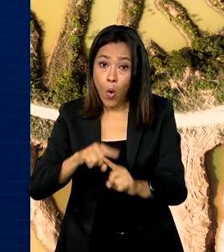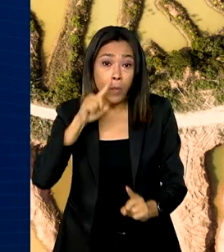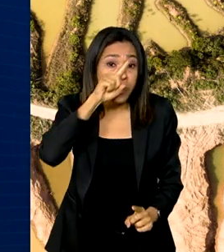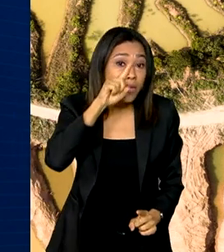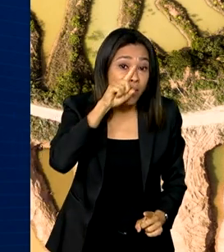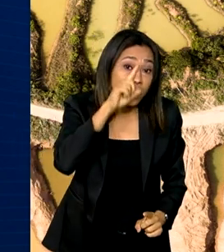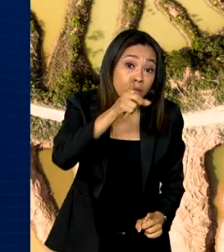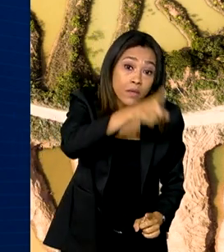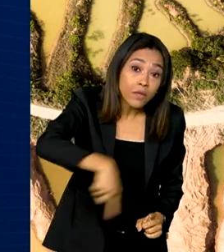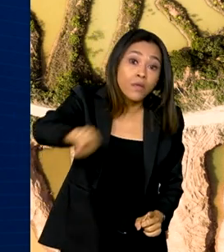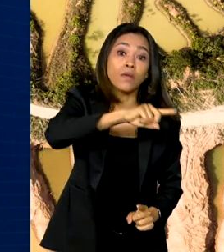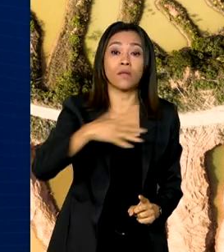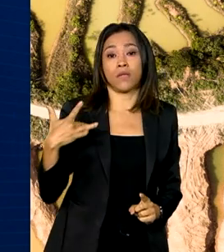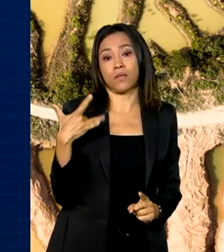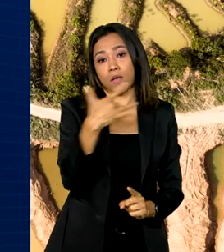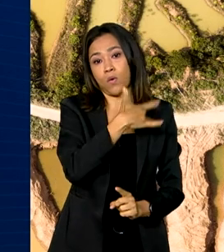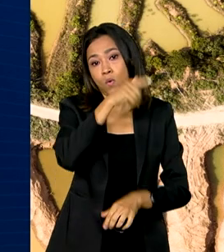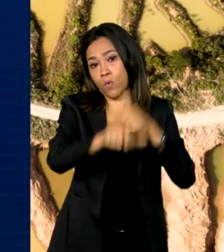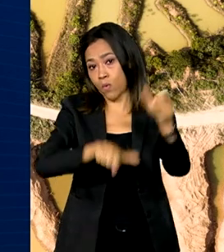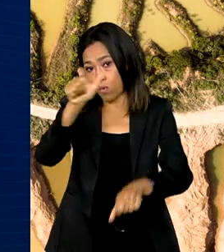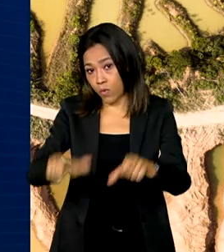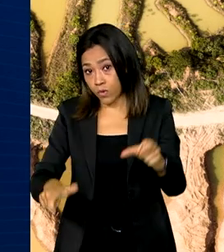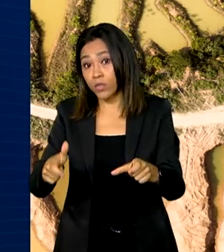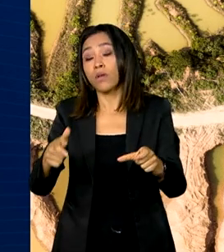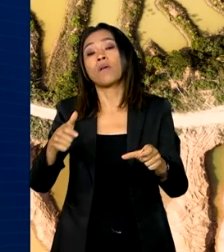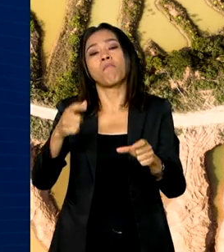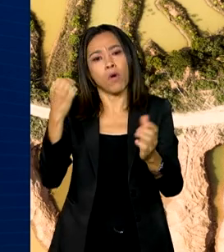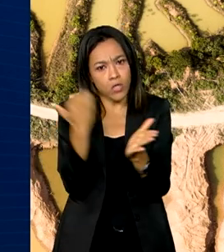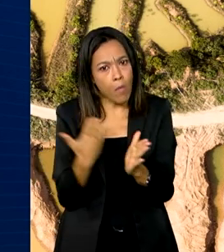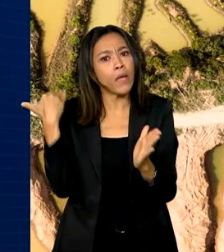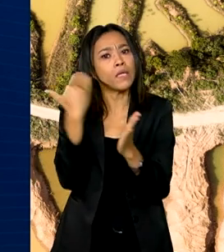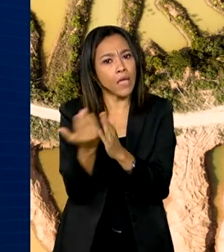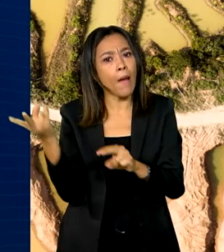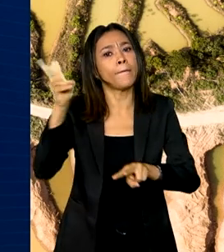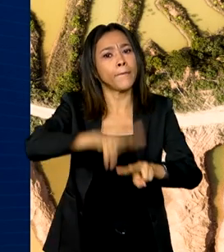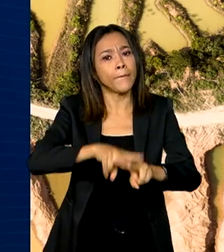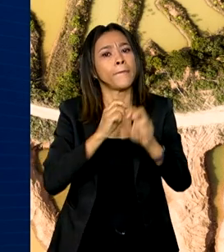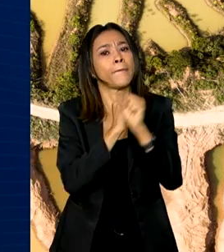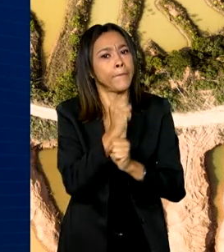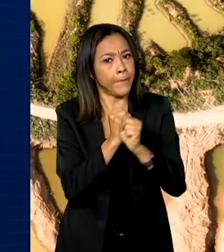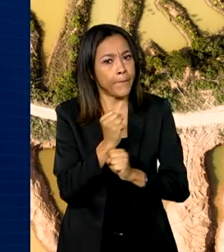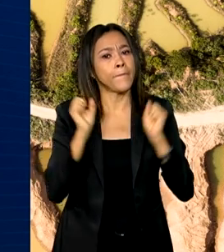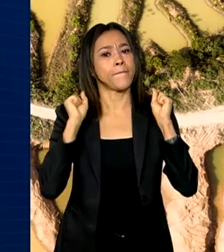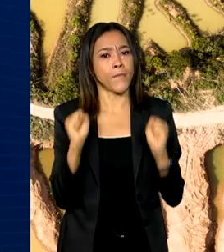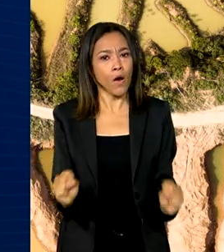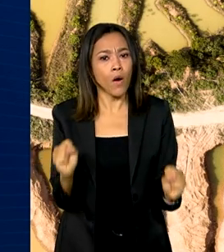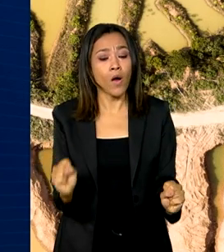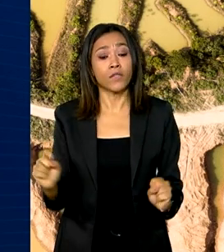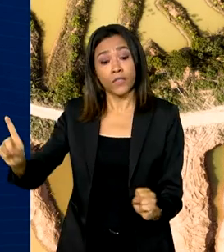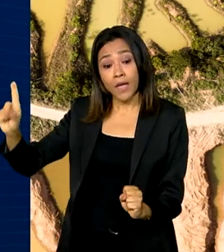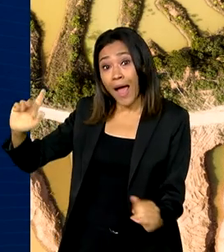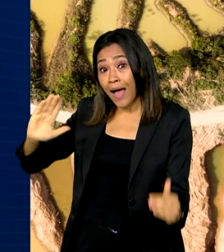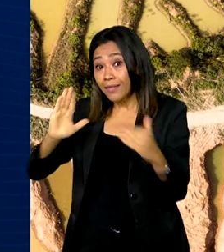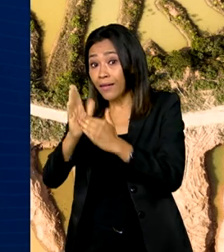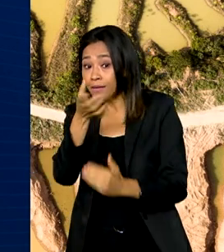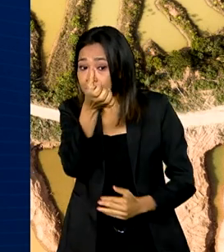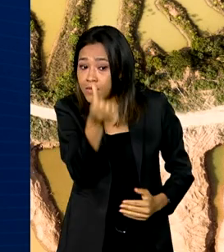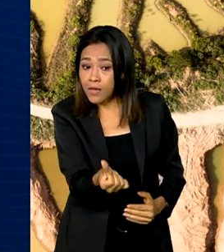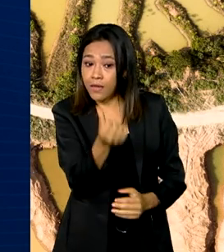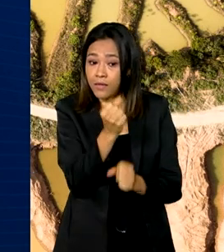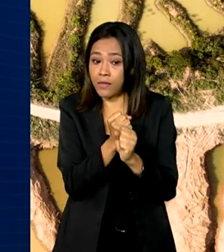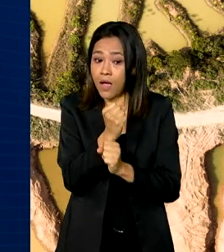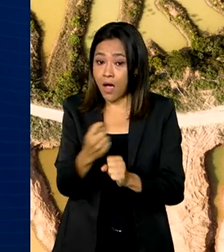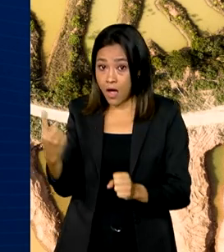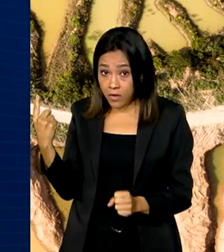a saúde pública em Perigo a pena pode ser aumentada o projeto de lei também aumenta para até 6 anos